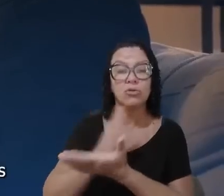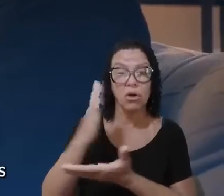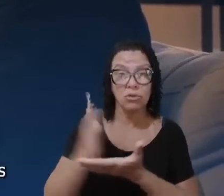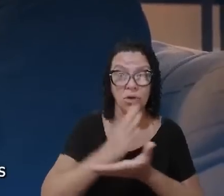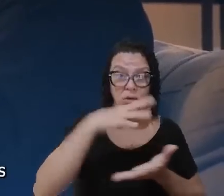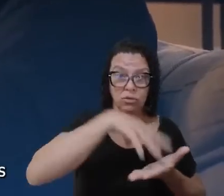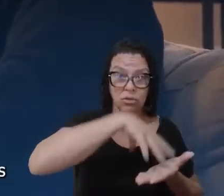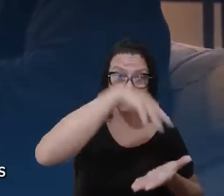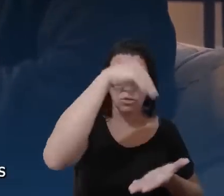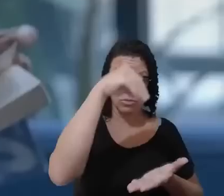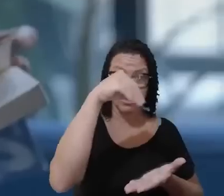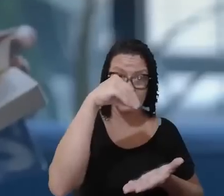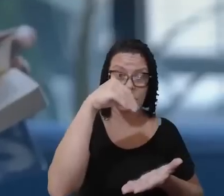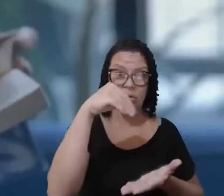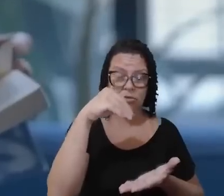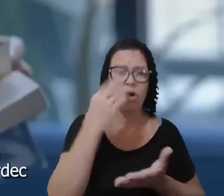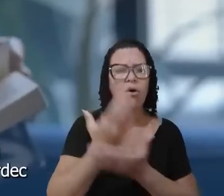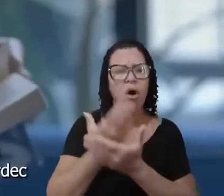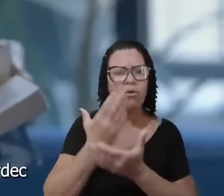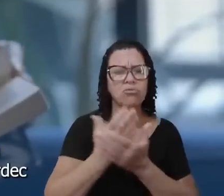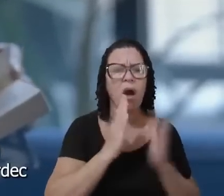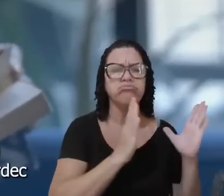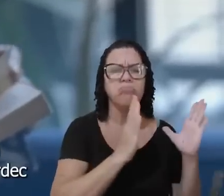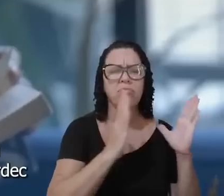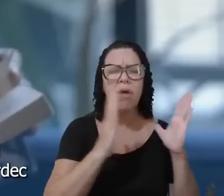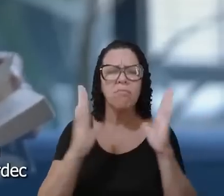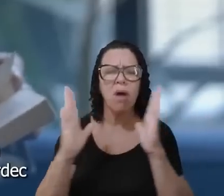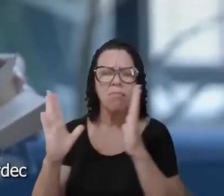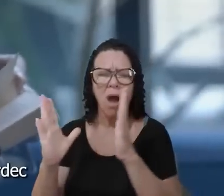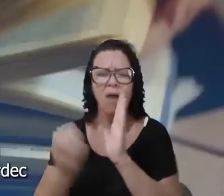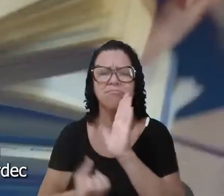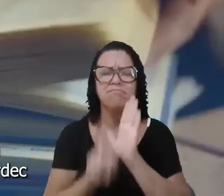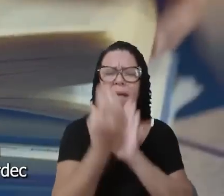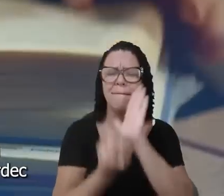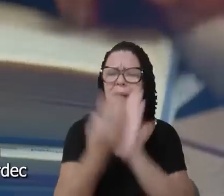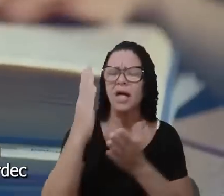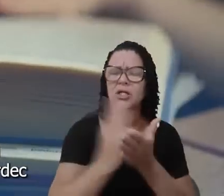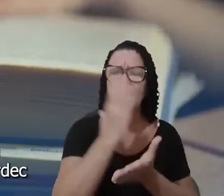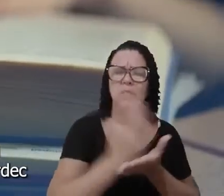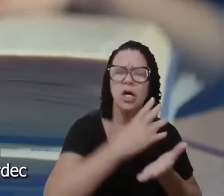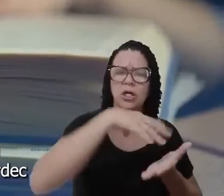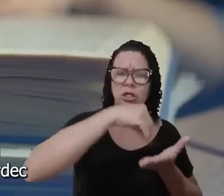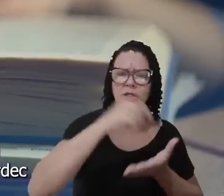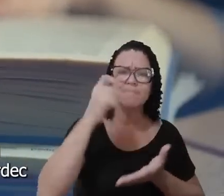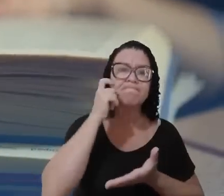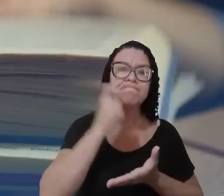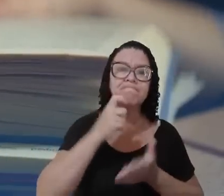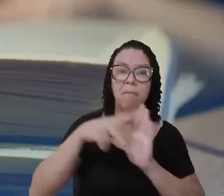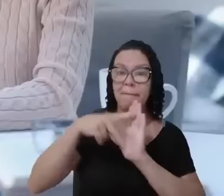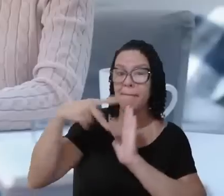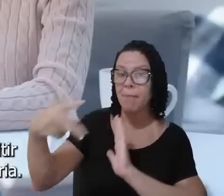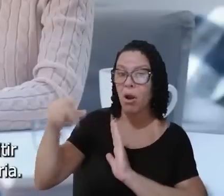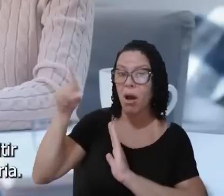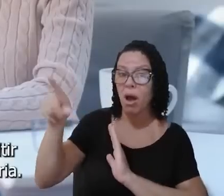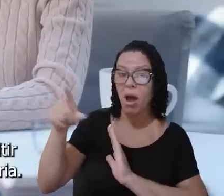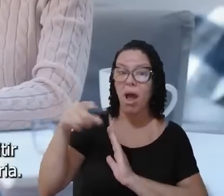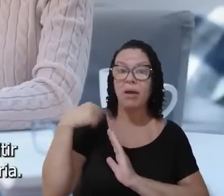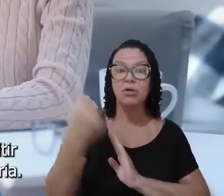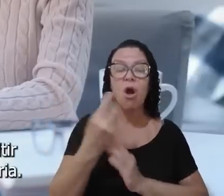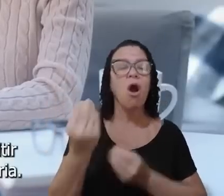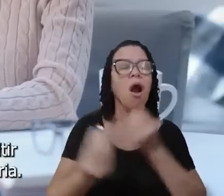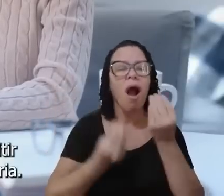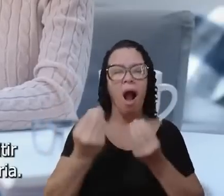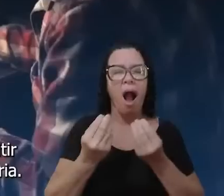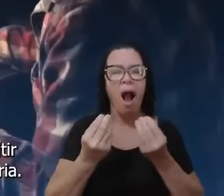Estudando o Livro dos Espíritos. Um estudo sequencial da obra O Livro dos Espíritos, de Allan Kardec. Essa é a